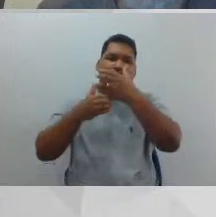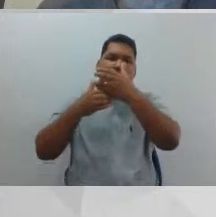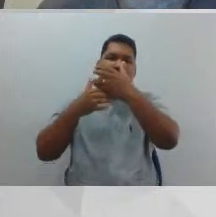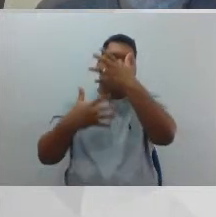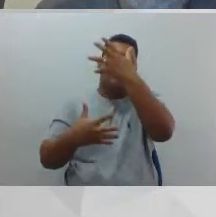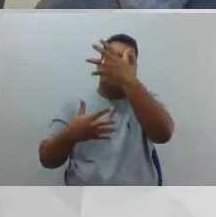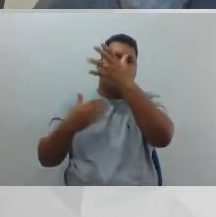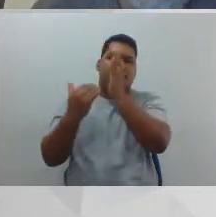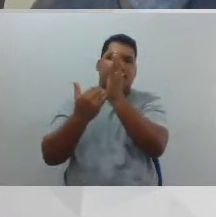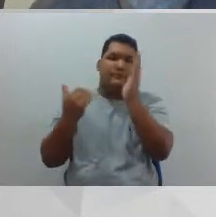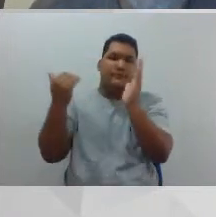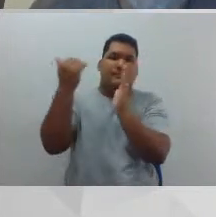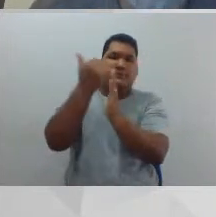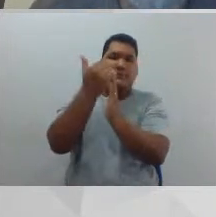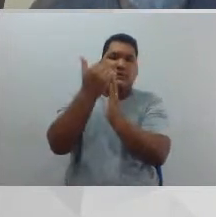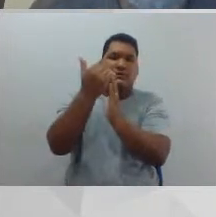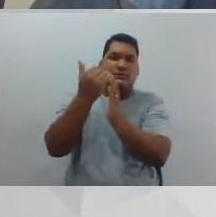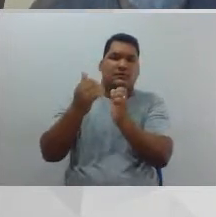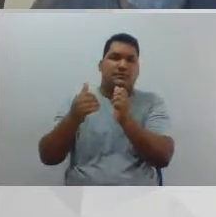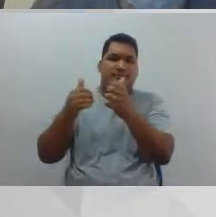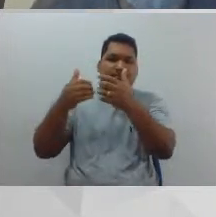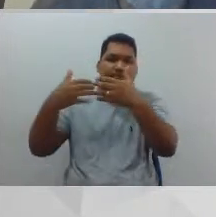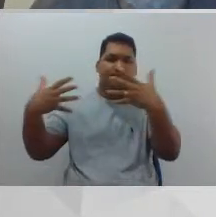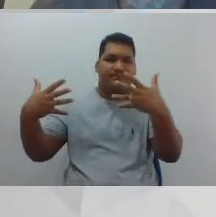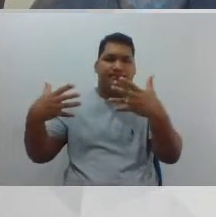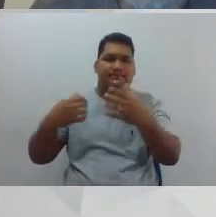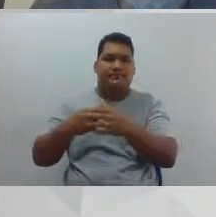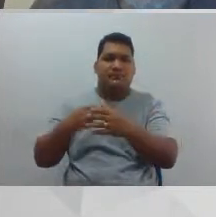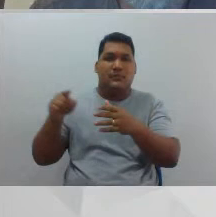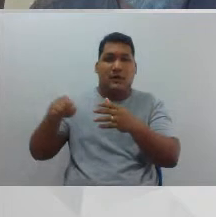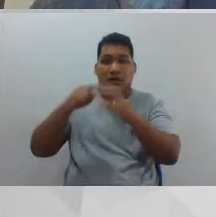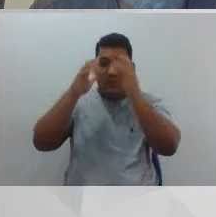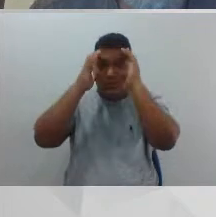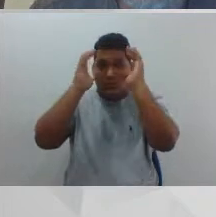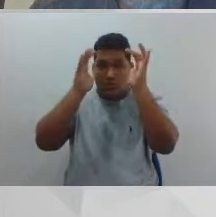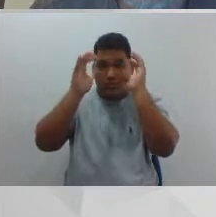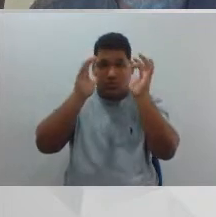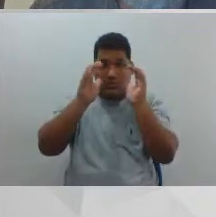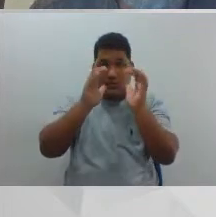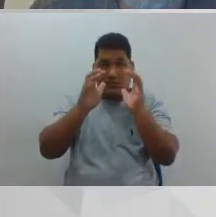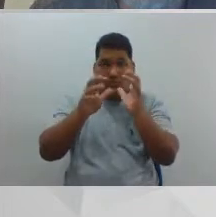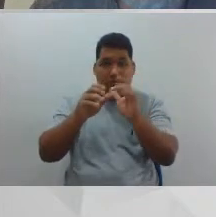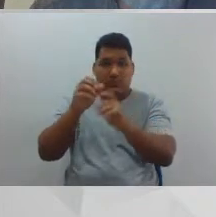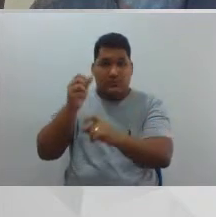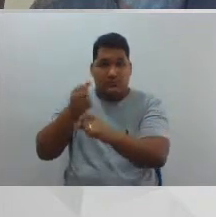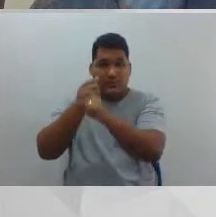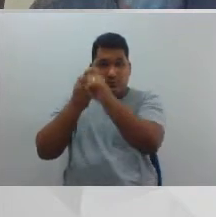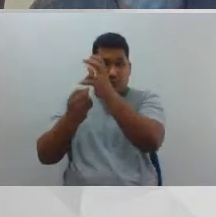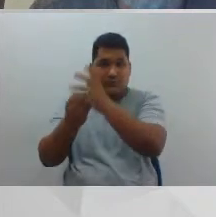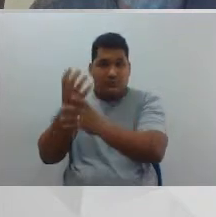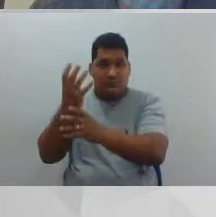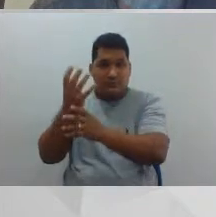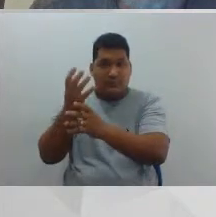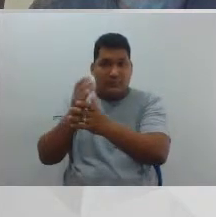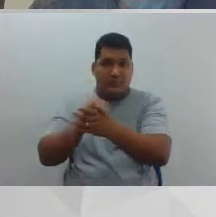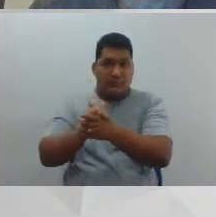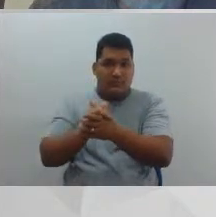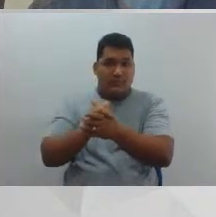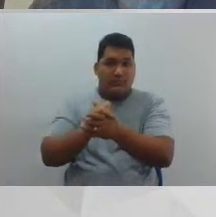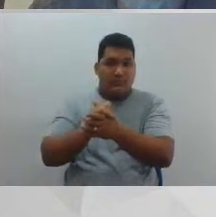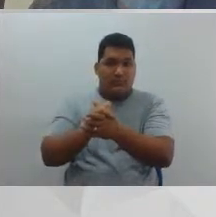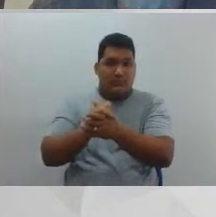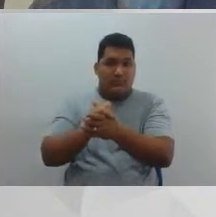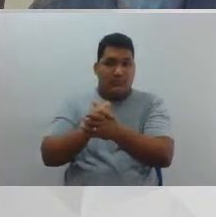macro, né? Então, o cérebro, né, é construído, né, a partir lá da definição